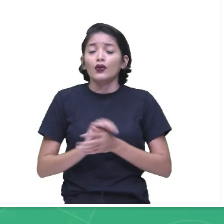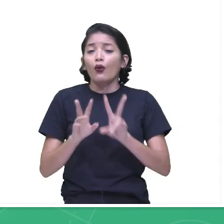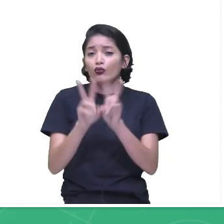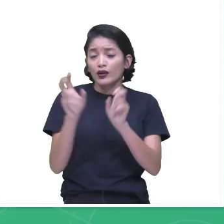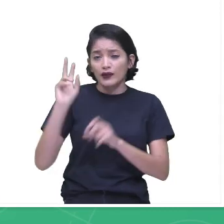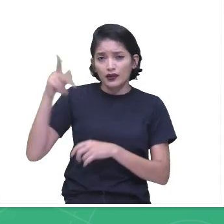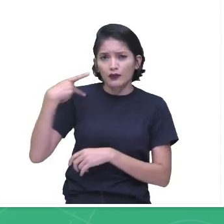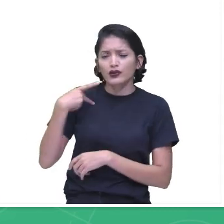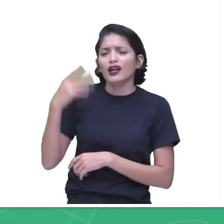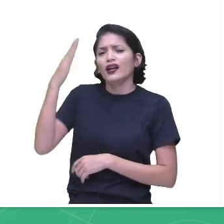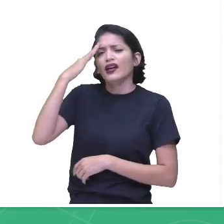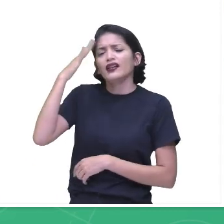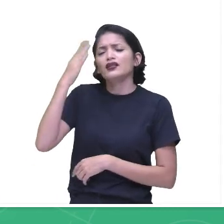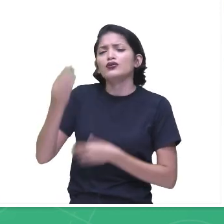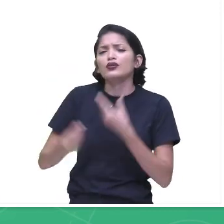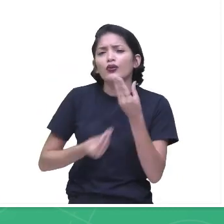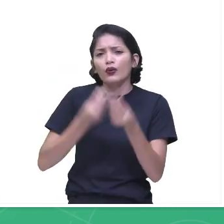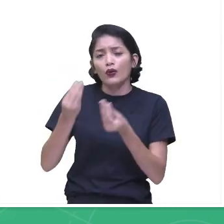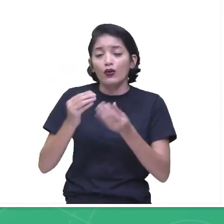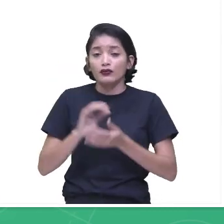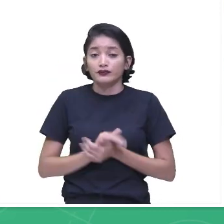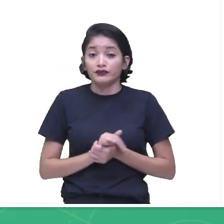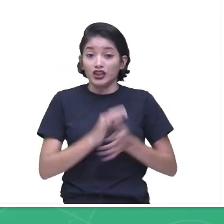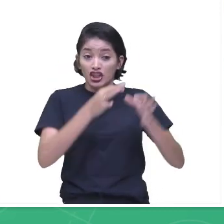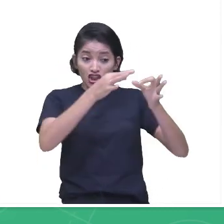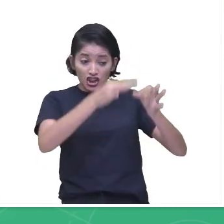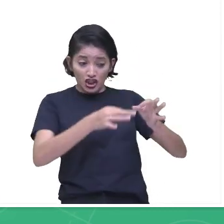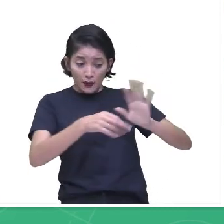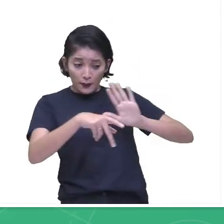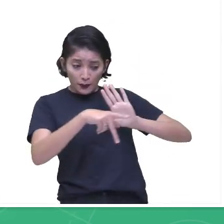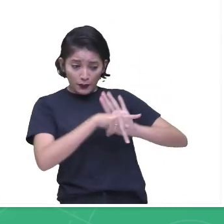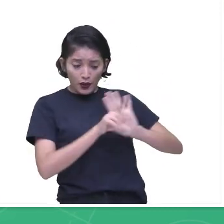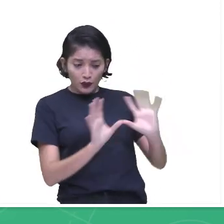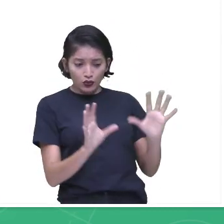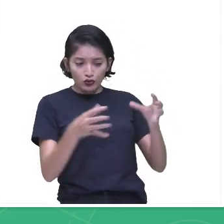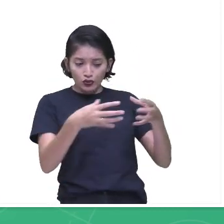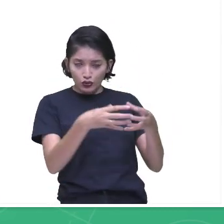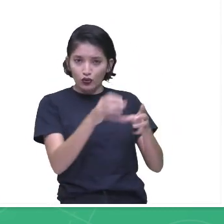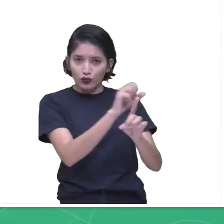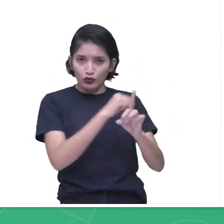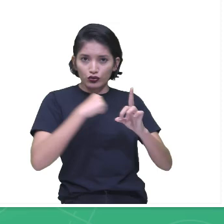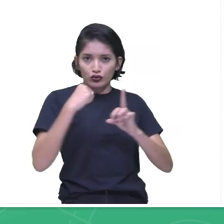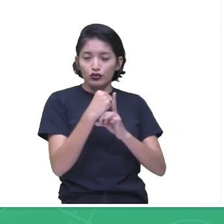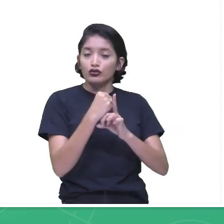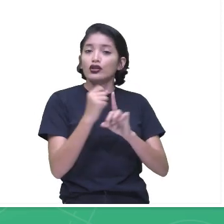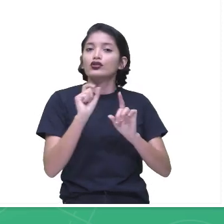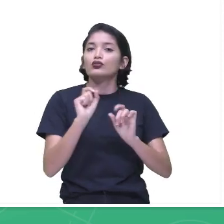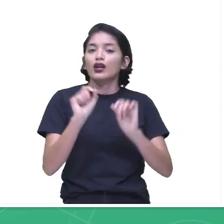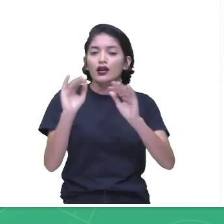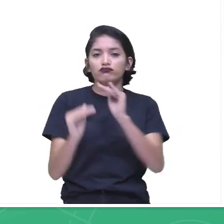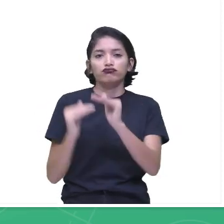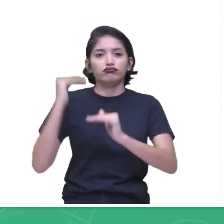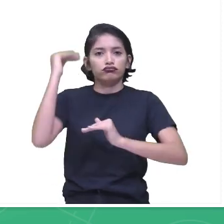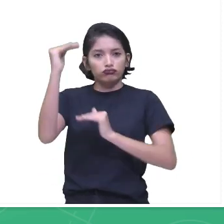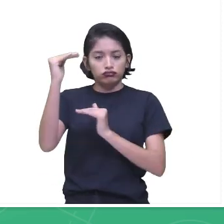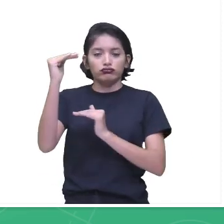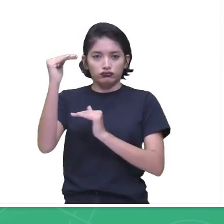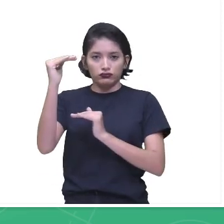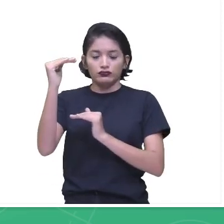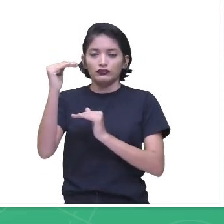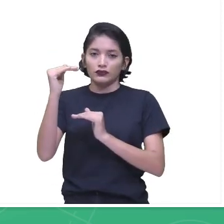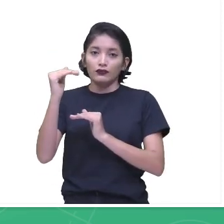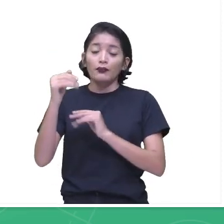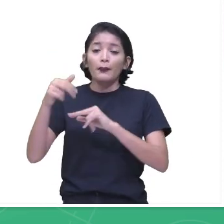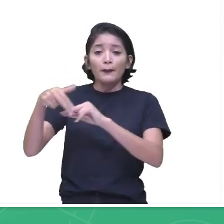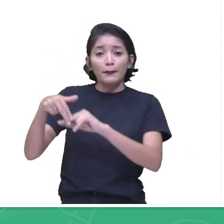era entendida como uma dignidade própria dos grupos sociais superiores, fruto de uma